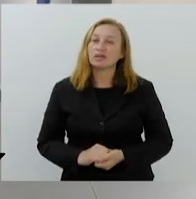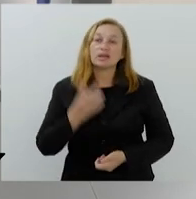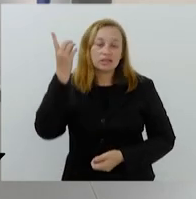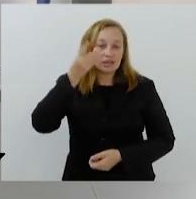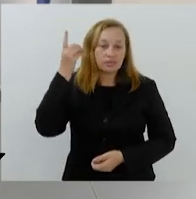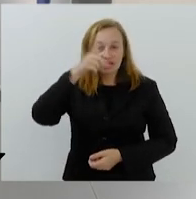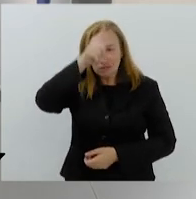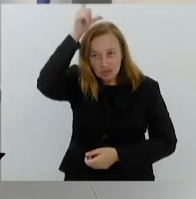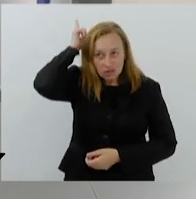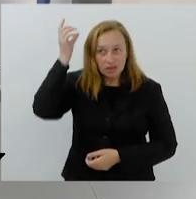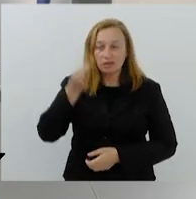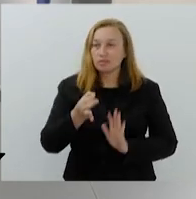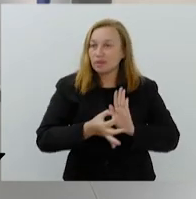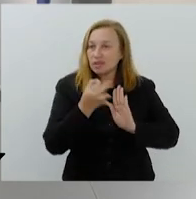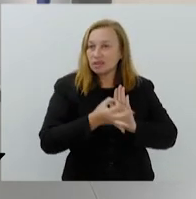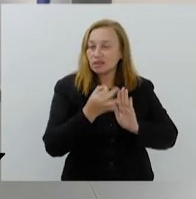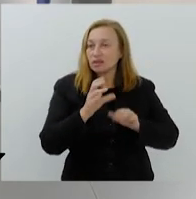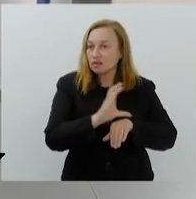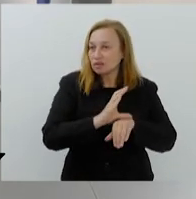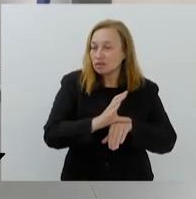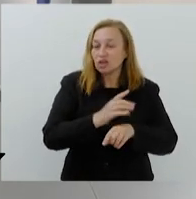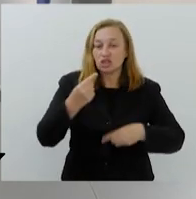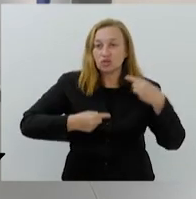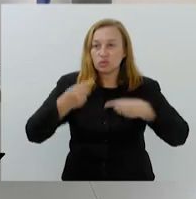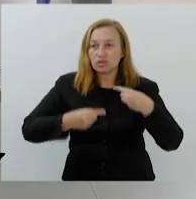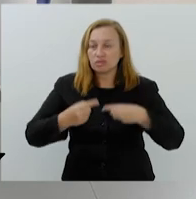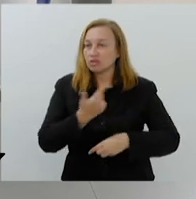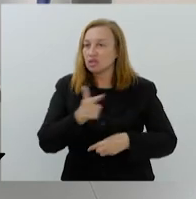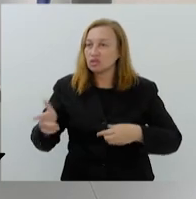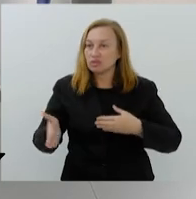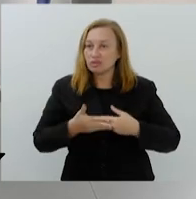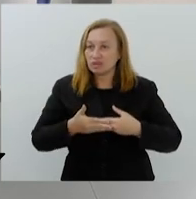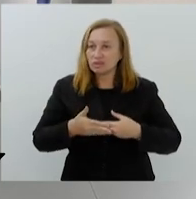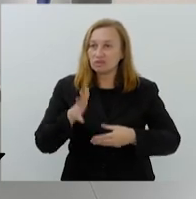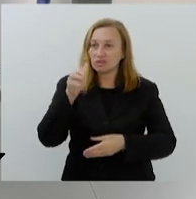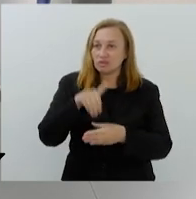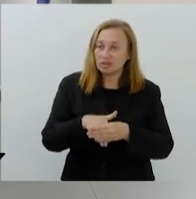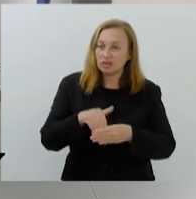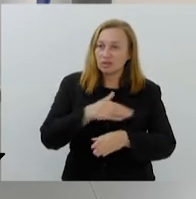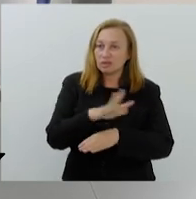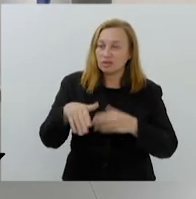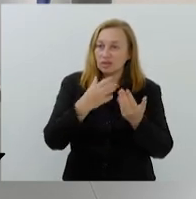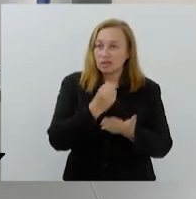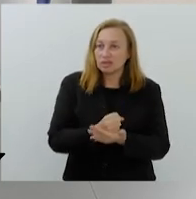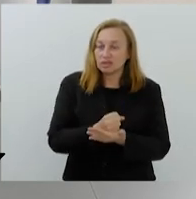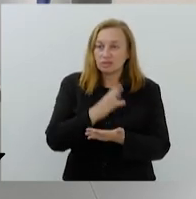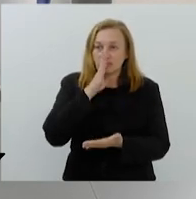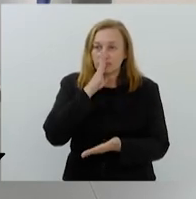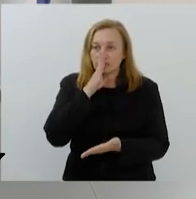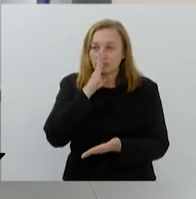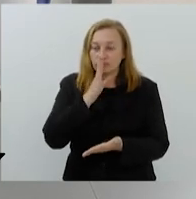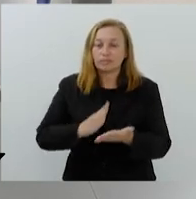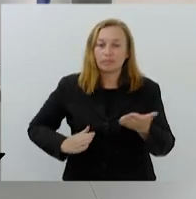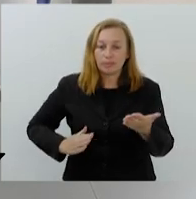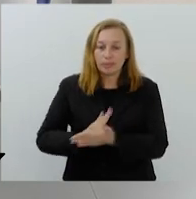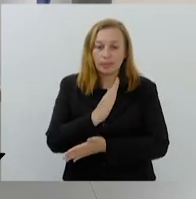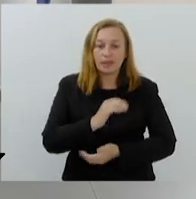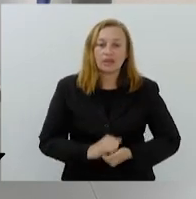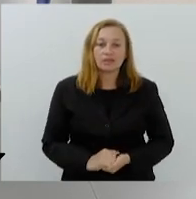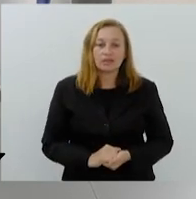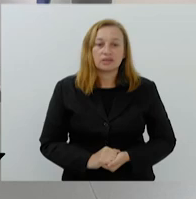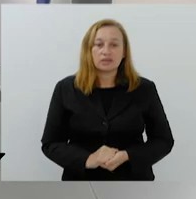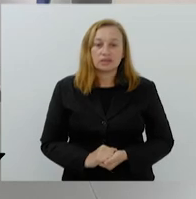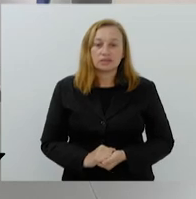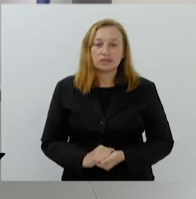Paulo. Constitucionalidade. Em discussão. Não havendo o que queira discutir, encerrada a discussão e votação. Senhores que aprovam, permaneçam como estão,